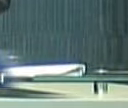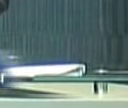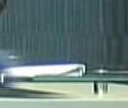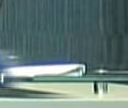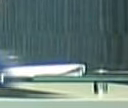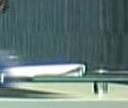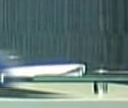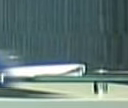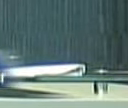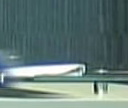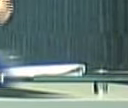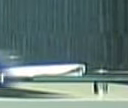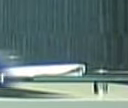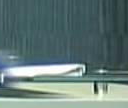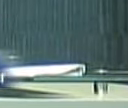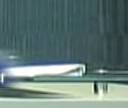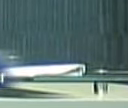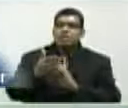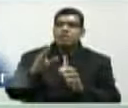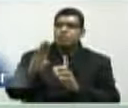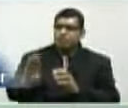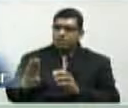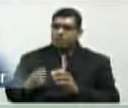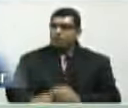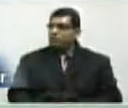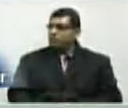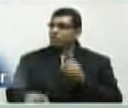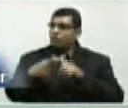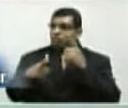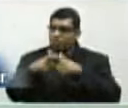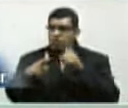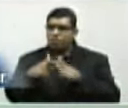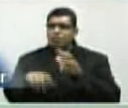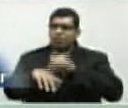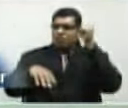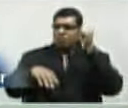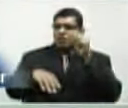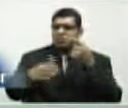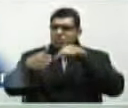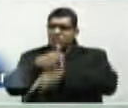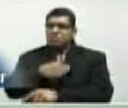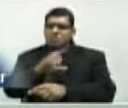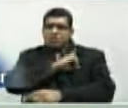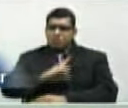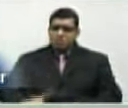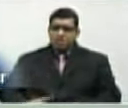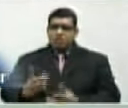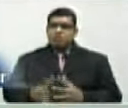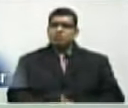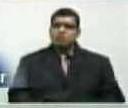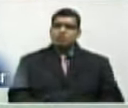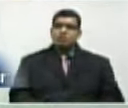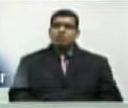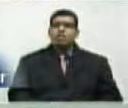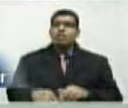é a secretária A ou a secretária B. O problema é mais profundo, deputado Zé Ricardo.